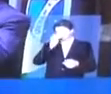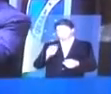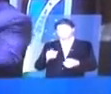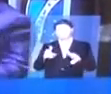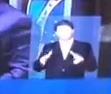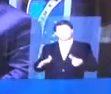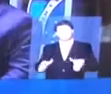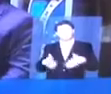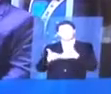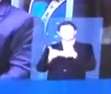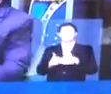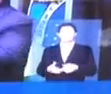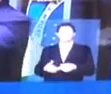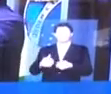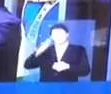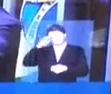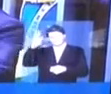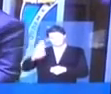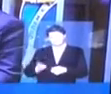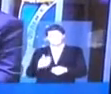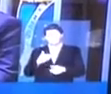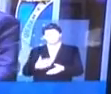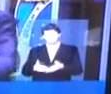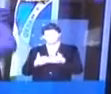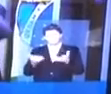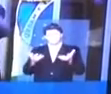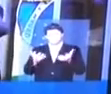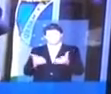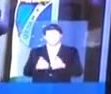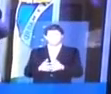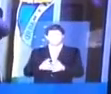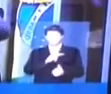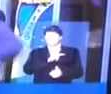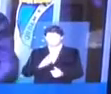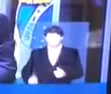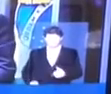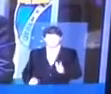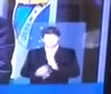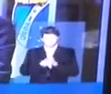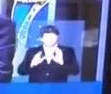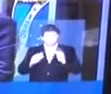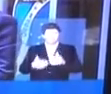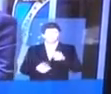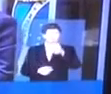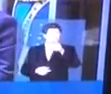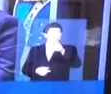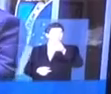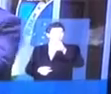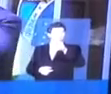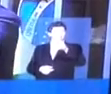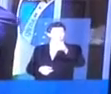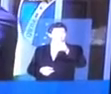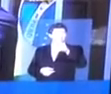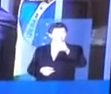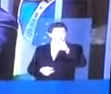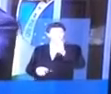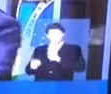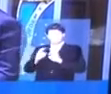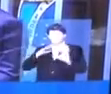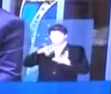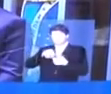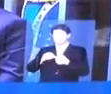muda em nada, não resolve o problema. Porque quando se fala em redução de maioridade penal, não se quer punir o